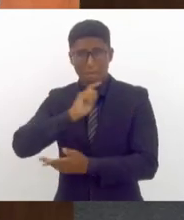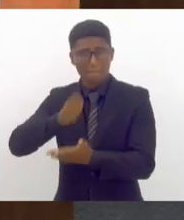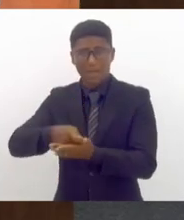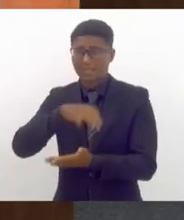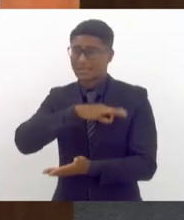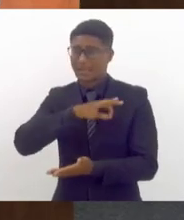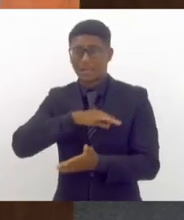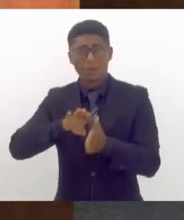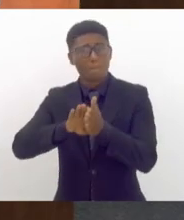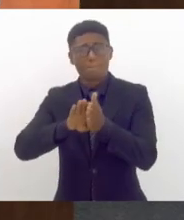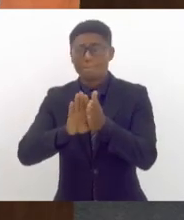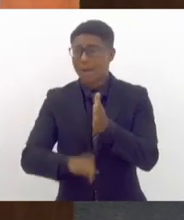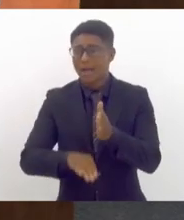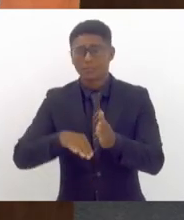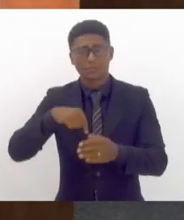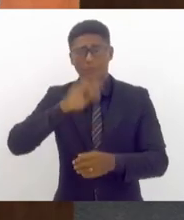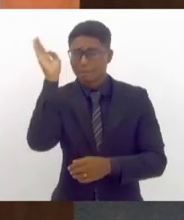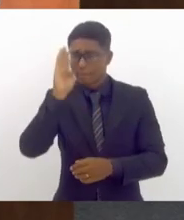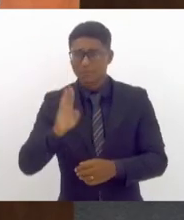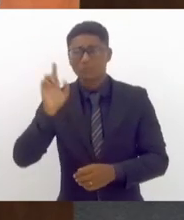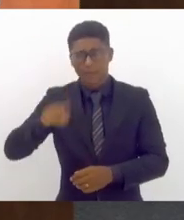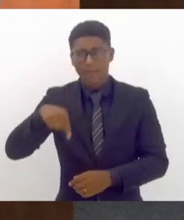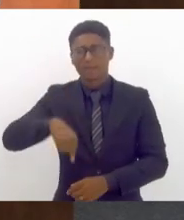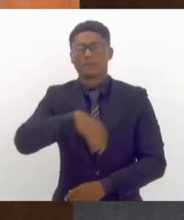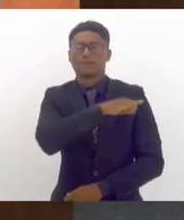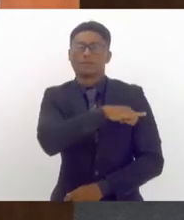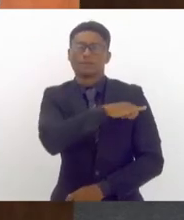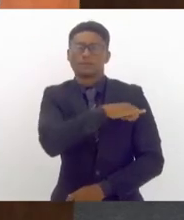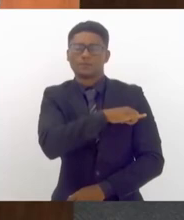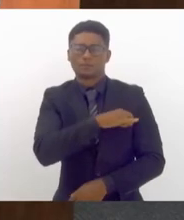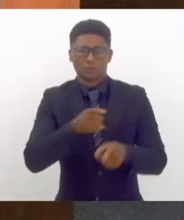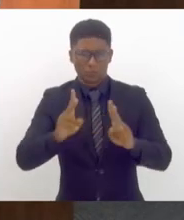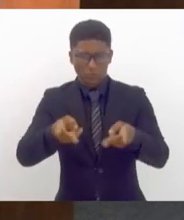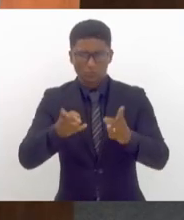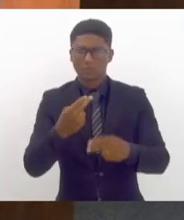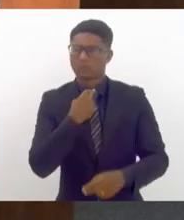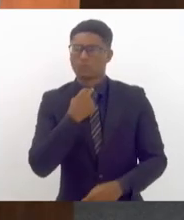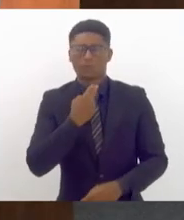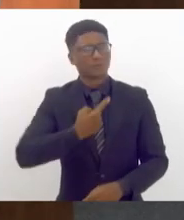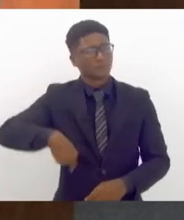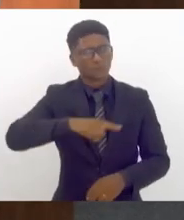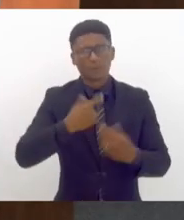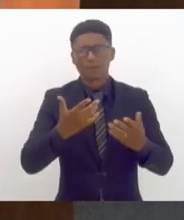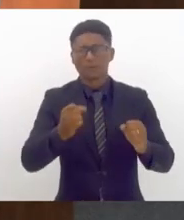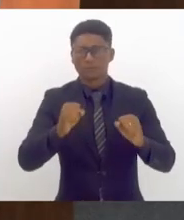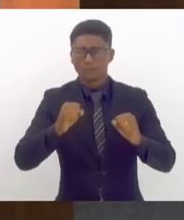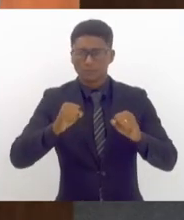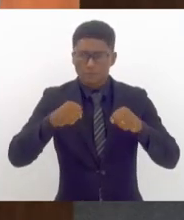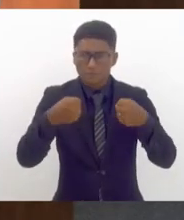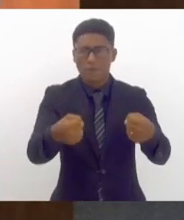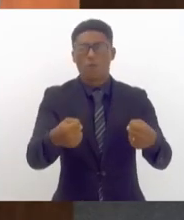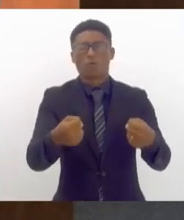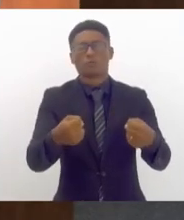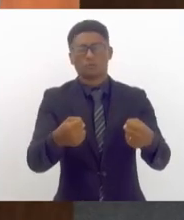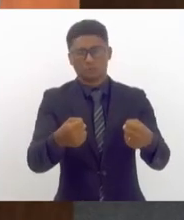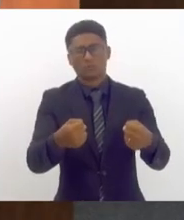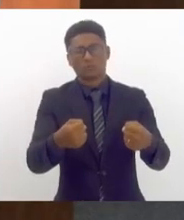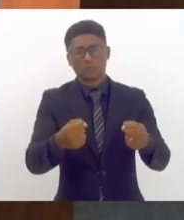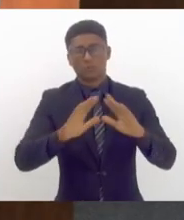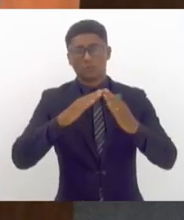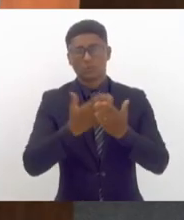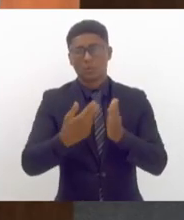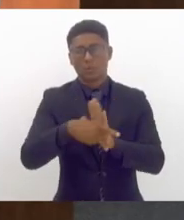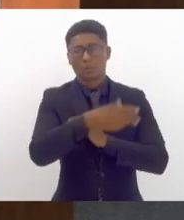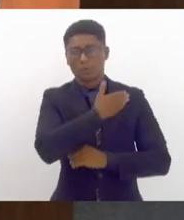assim. A gente quer continuar lutando para defender a escola pública. A gente quer continuar lutando para que não tenha criança,